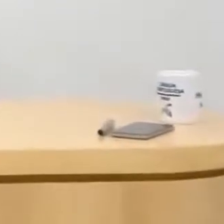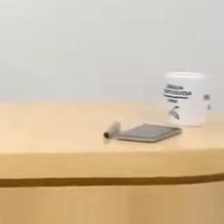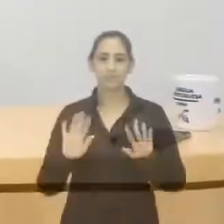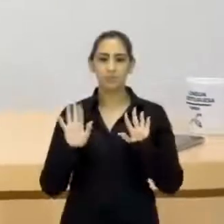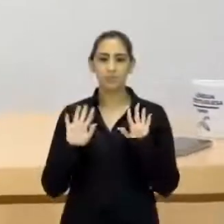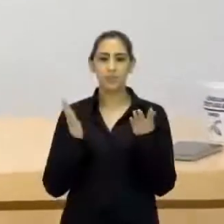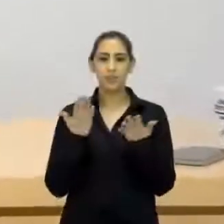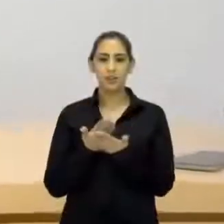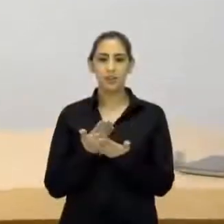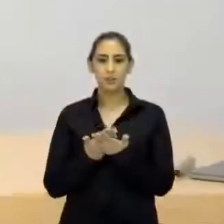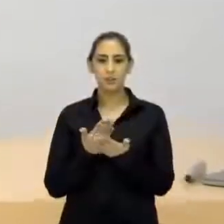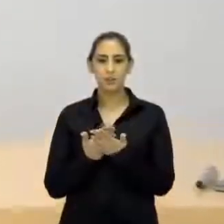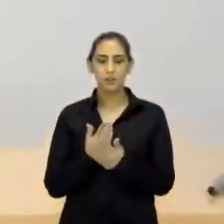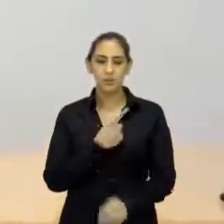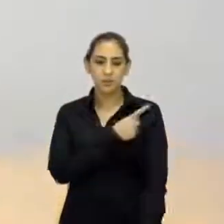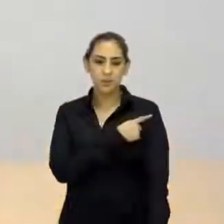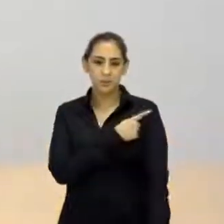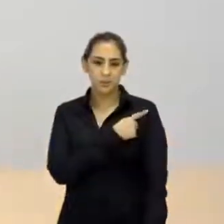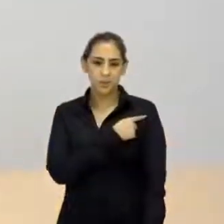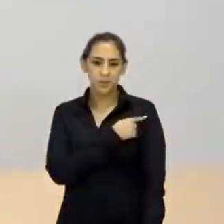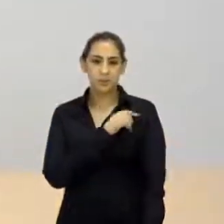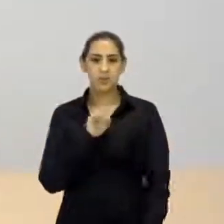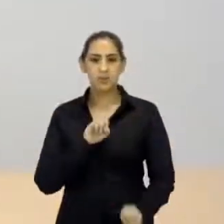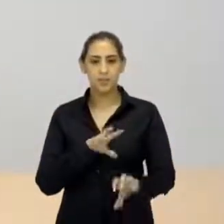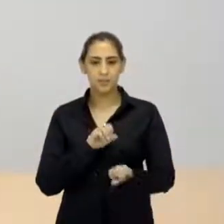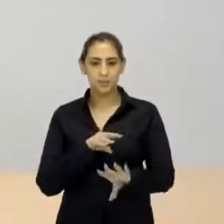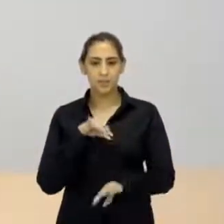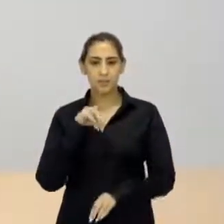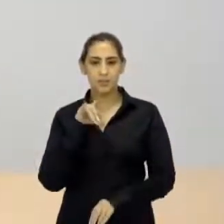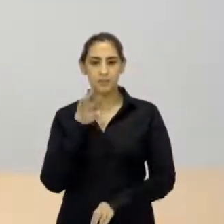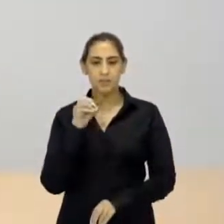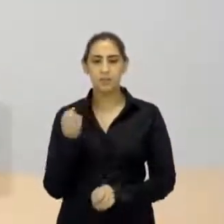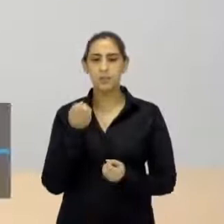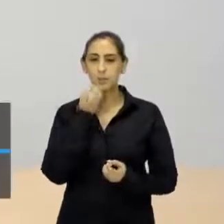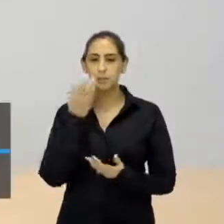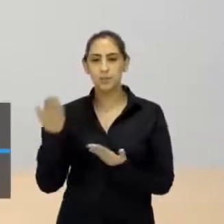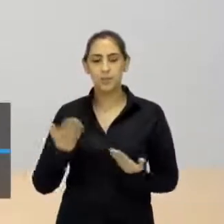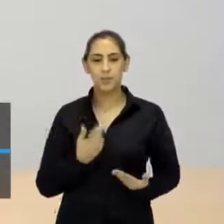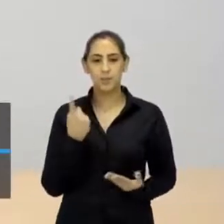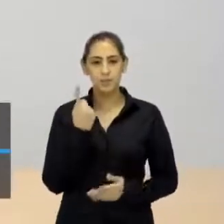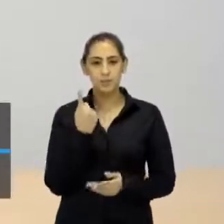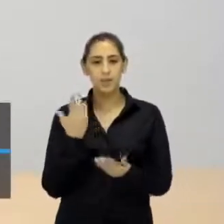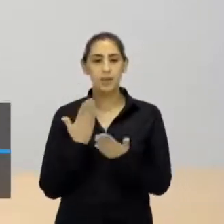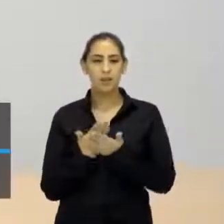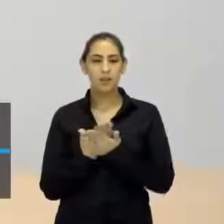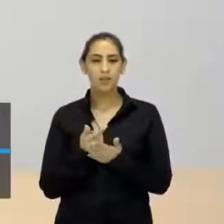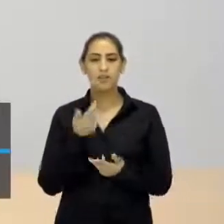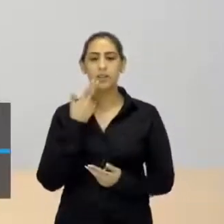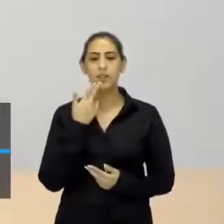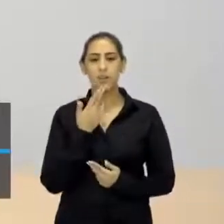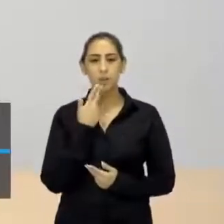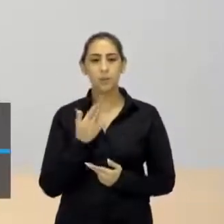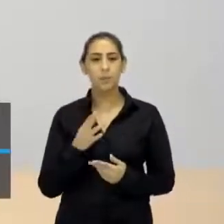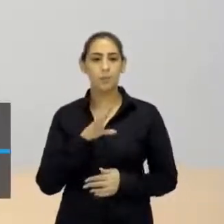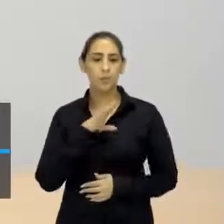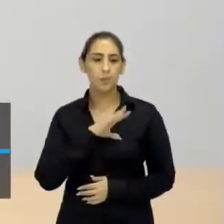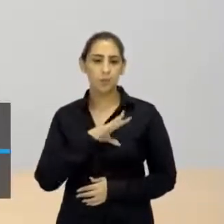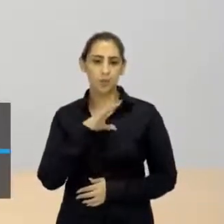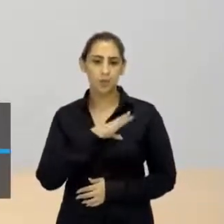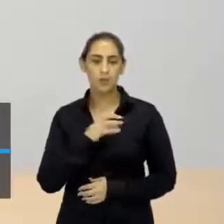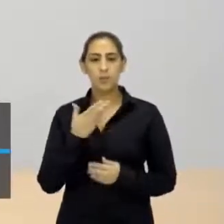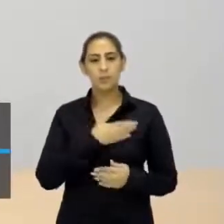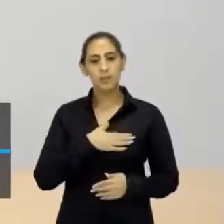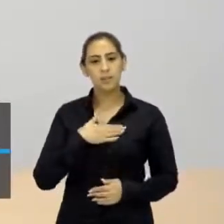Olá, alunos da primeira série do ensino médio, sejam todos bem-vindos a mais uma aula de língua portuguesa. É um prazer estar aqui com